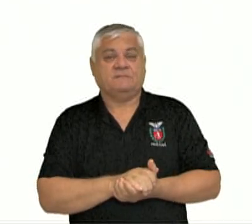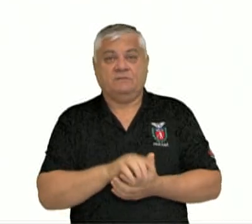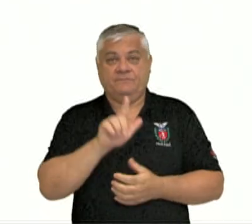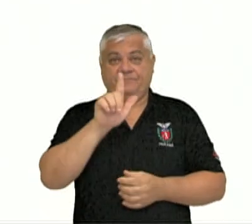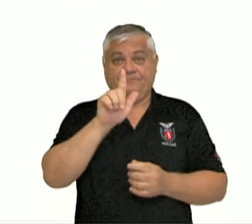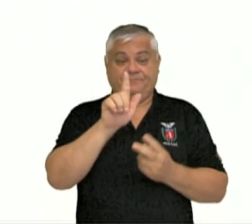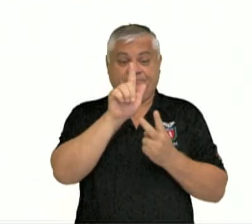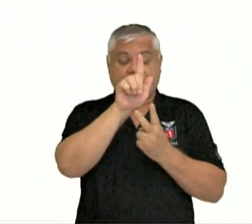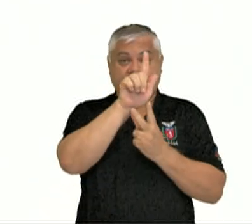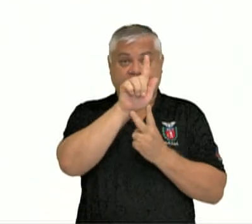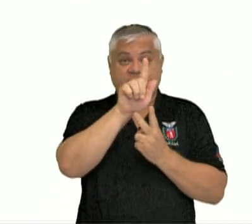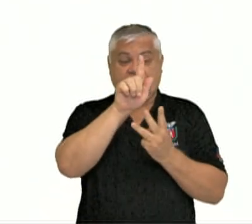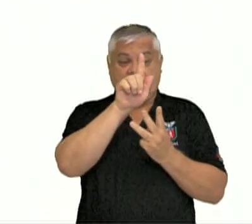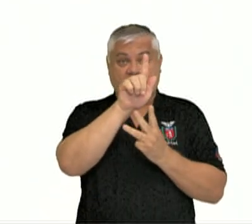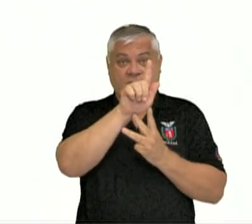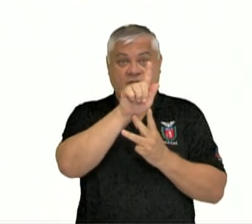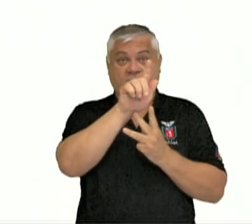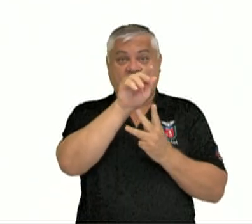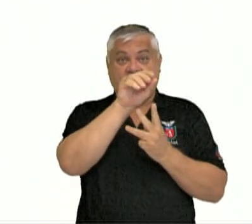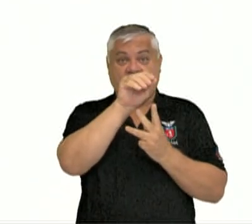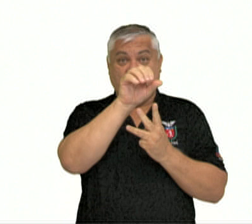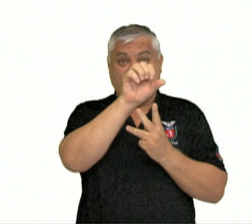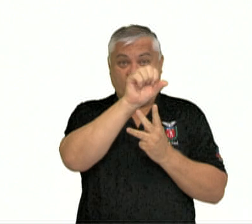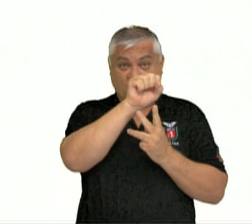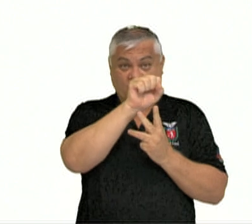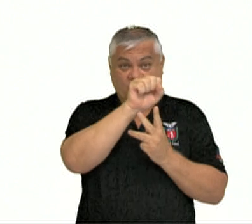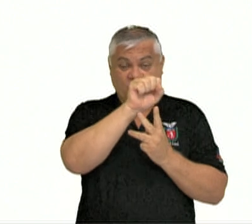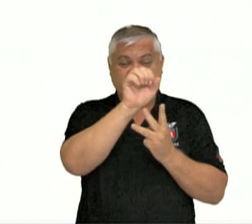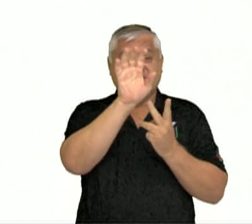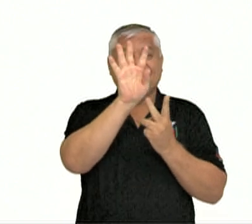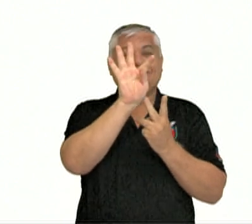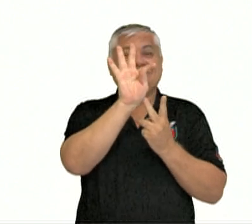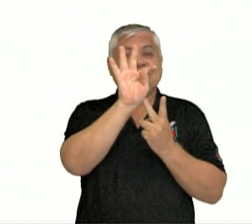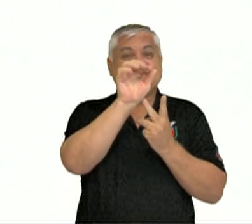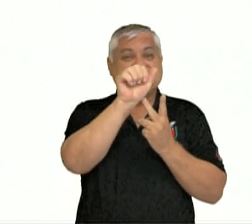Olha lá. Então, fazendo a separação silábica, fica lá.